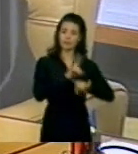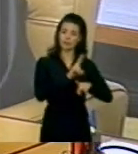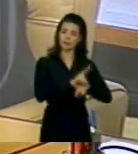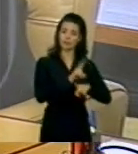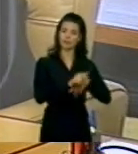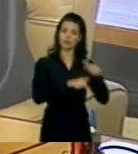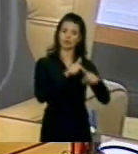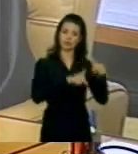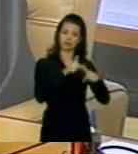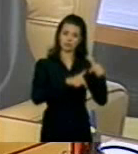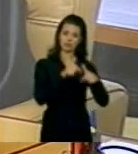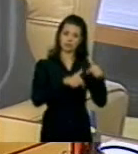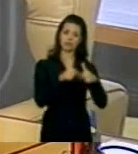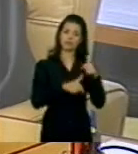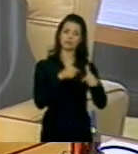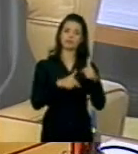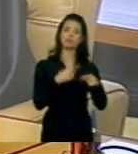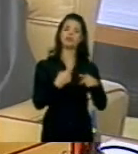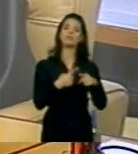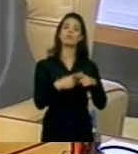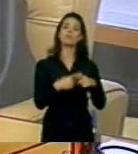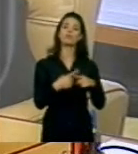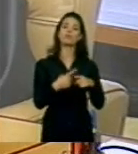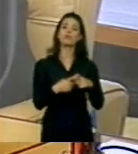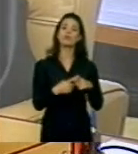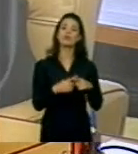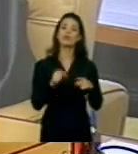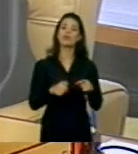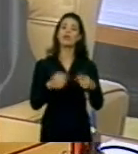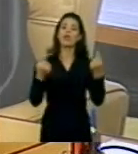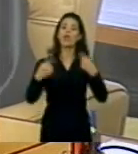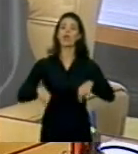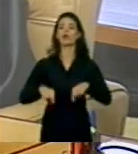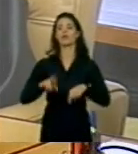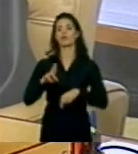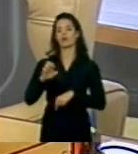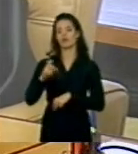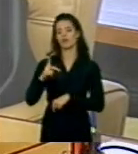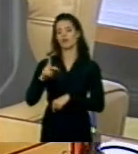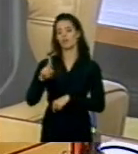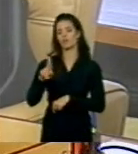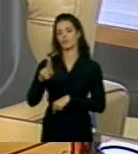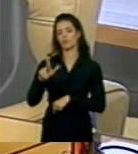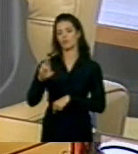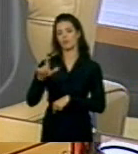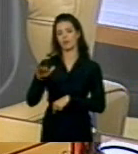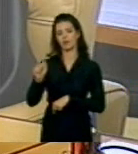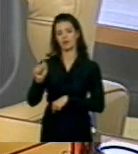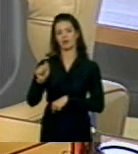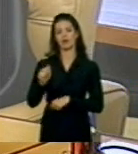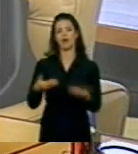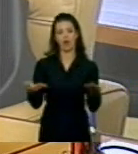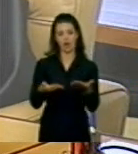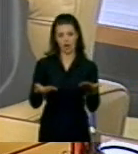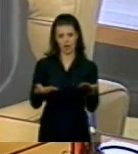contrastar essa extensão, por contrastar com o princípio republicano. No que interessa o caso Indesate,